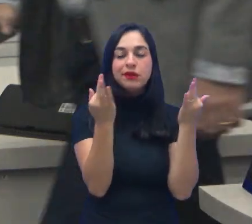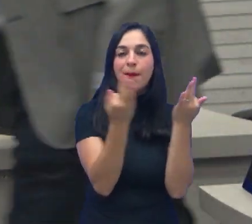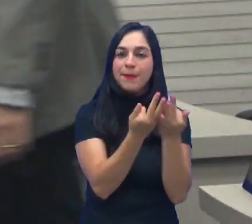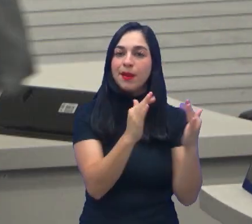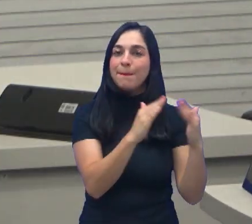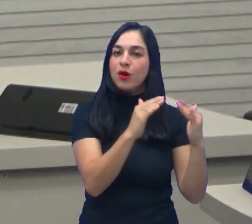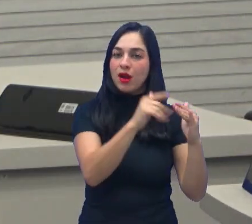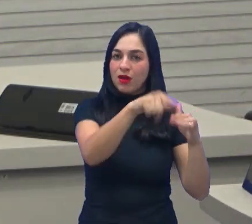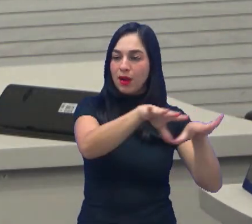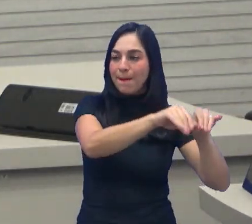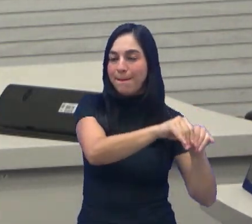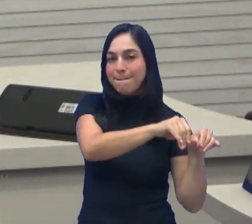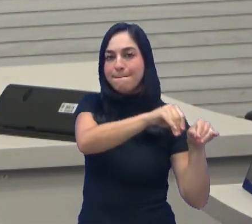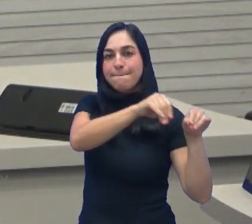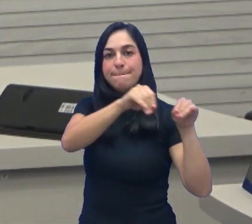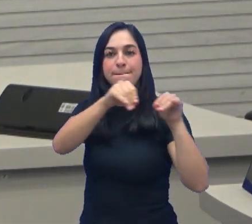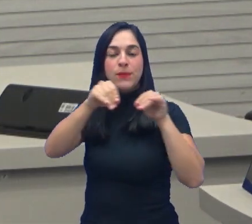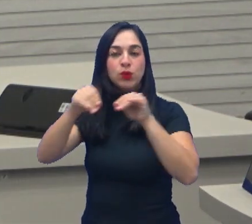lá